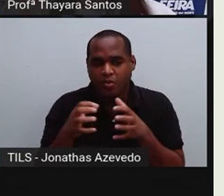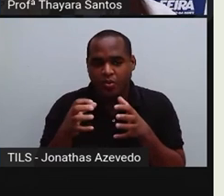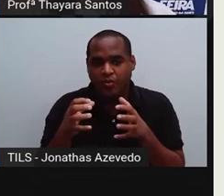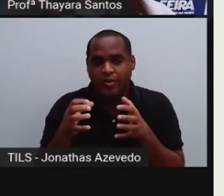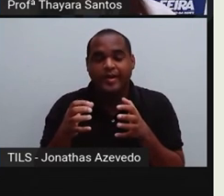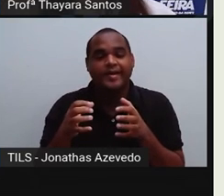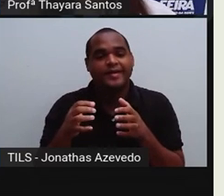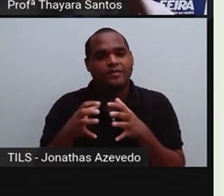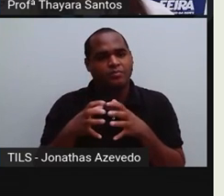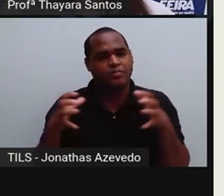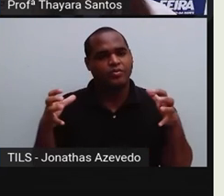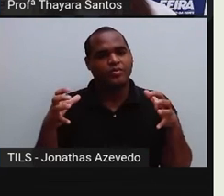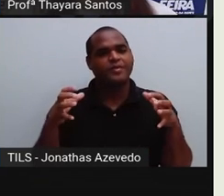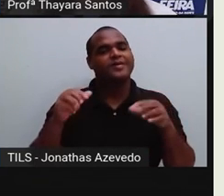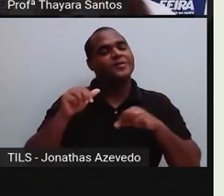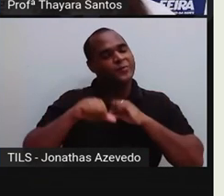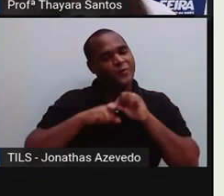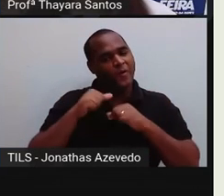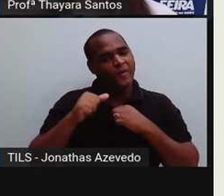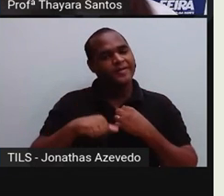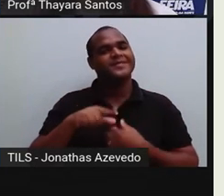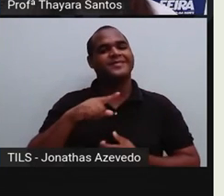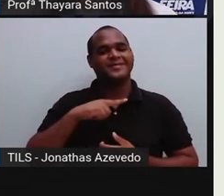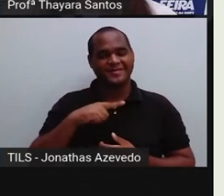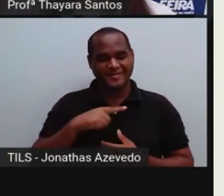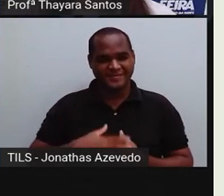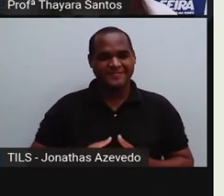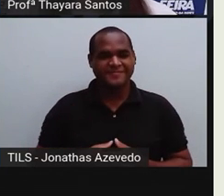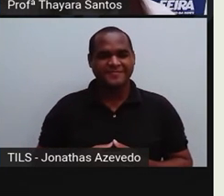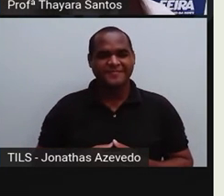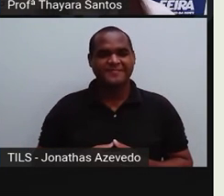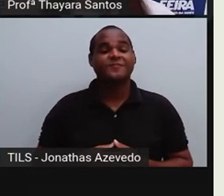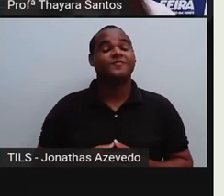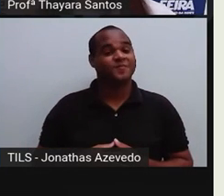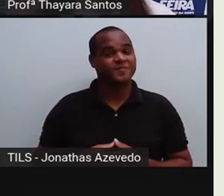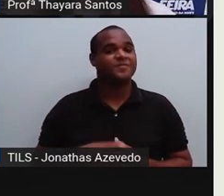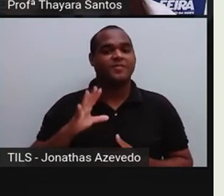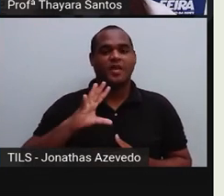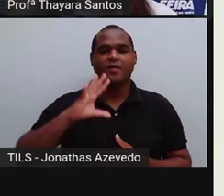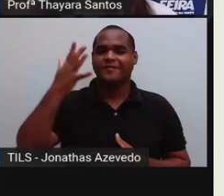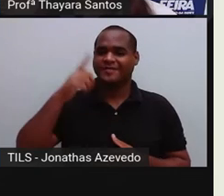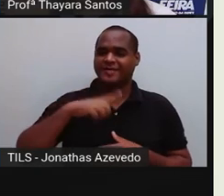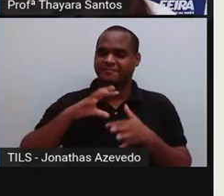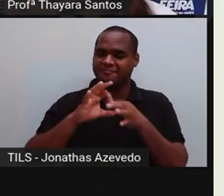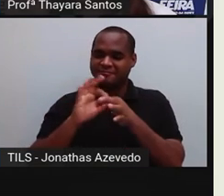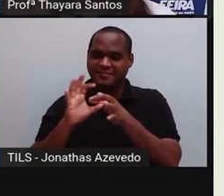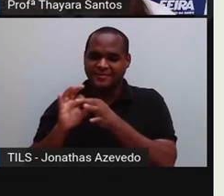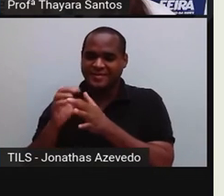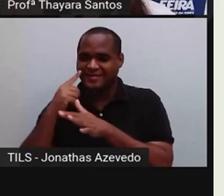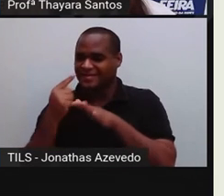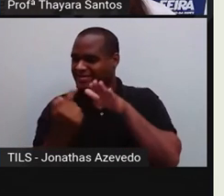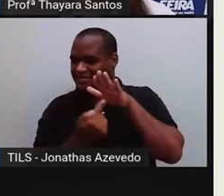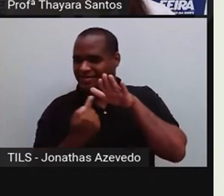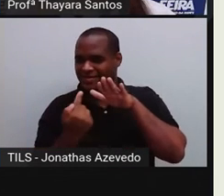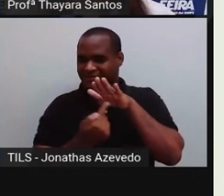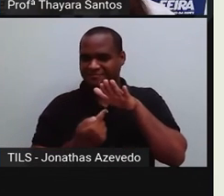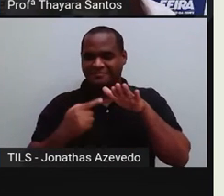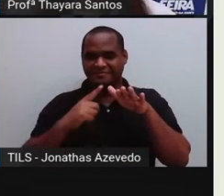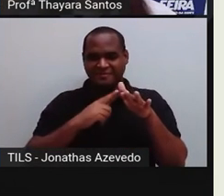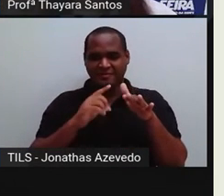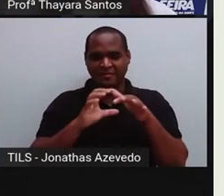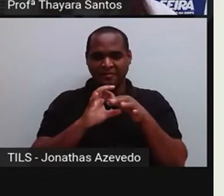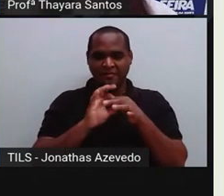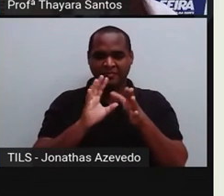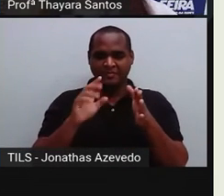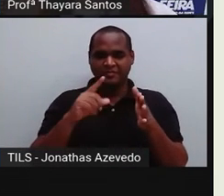uma massa maior. Estão vendo que ela já está ali, saindo até da forma. Então, aconteceu uma liberação de gás ali dentro, o fermento